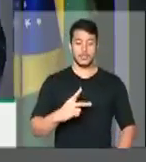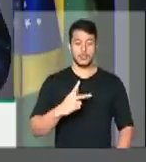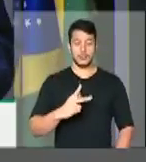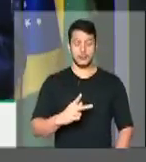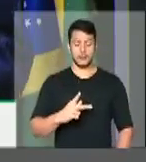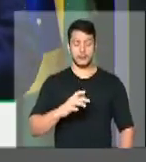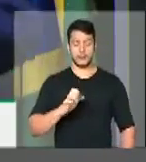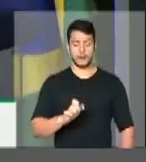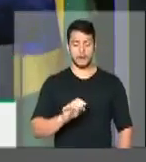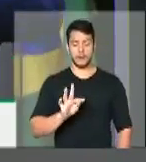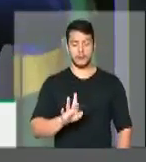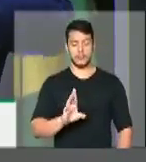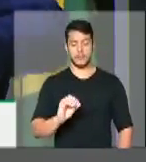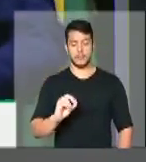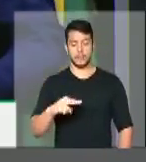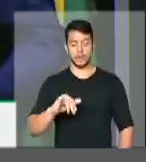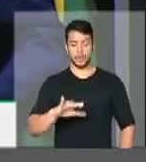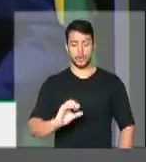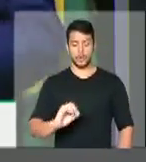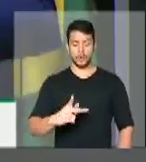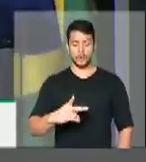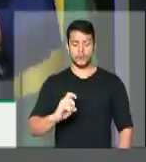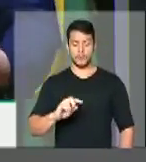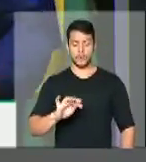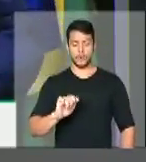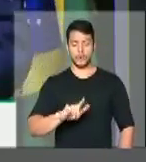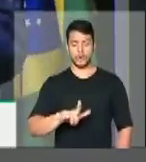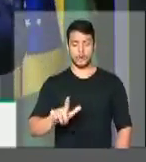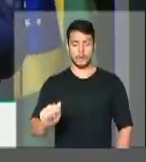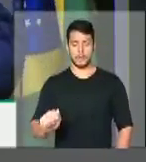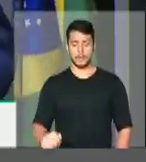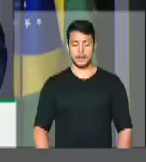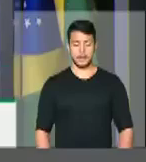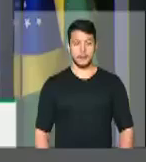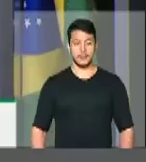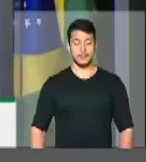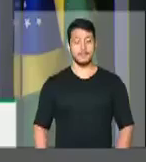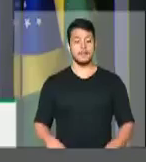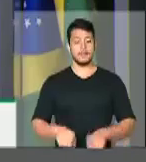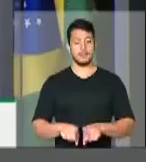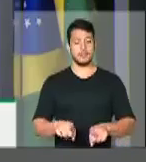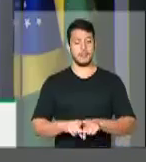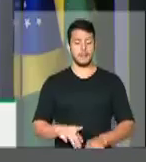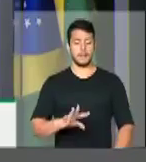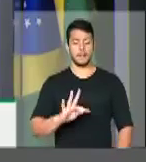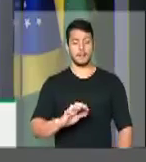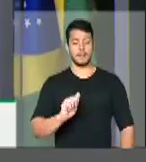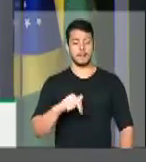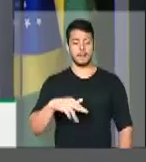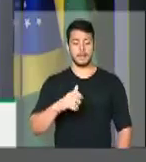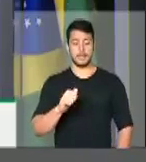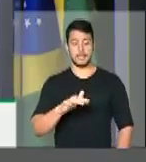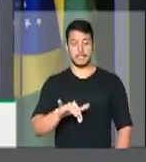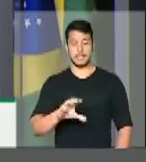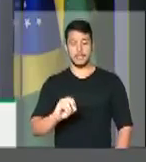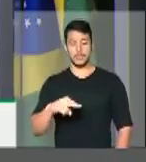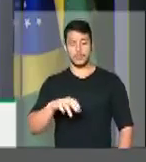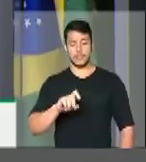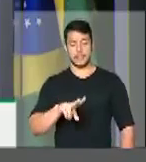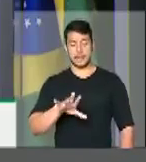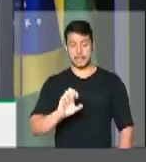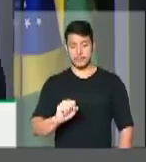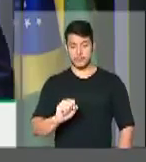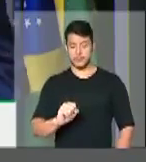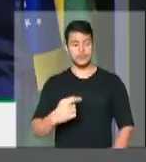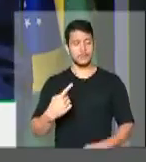54 anos de idade. Que suas conversações com Aral Peixoto, com Tancredo Neves, infelizmente não pôs a registrado pela história, até